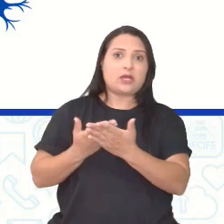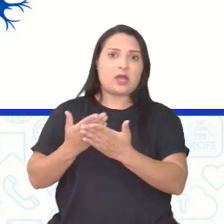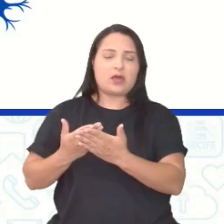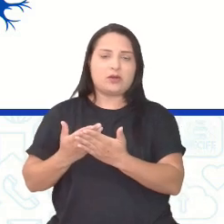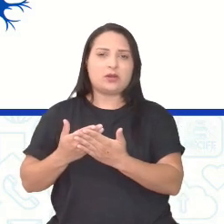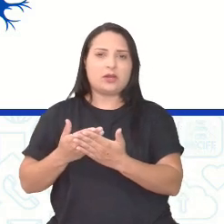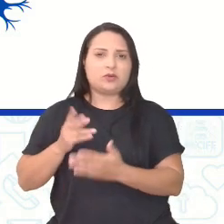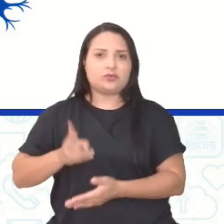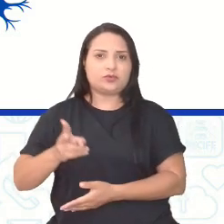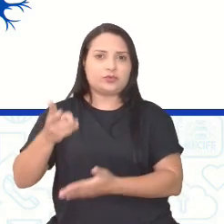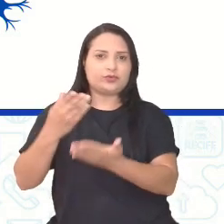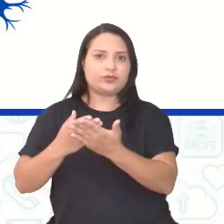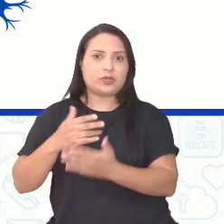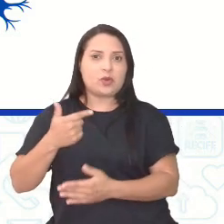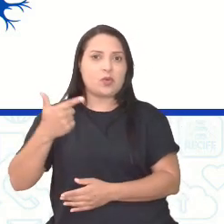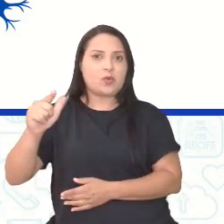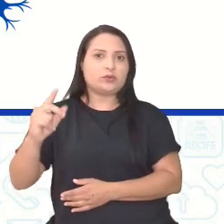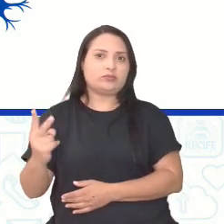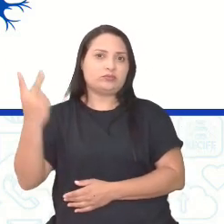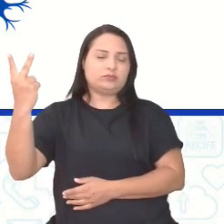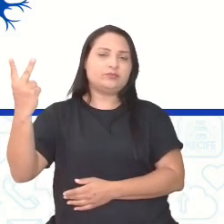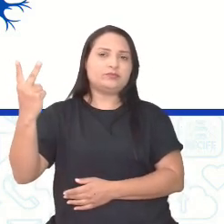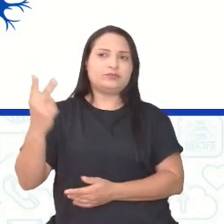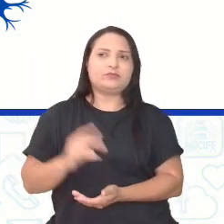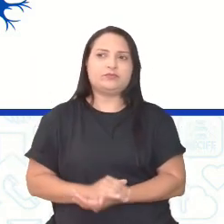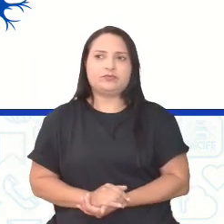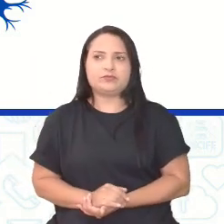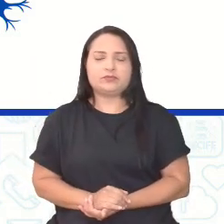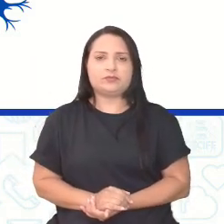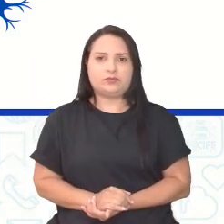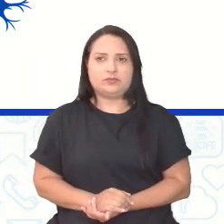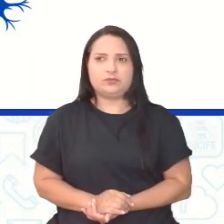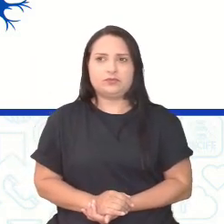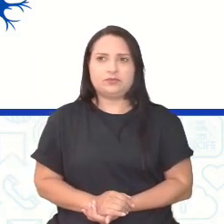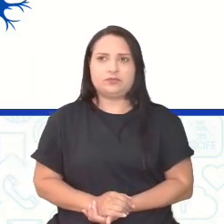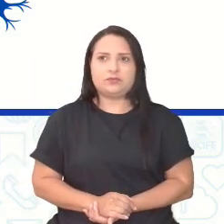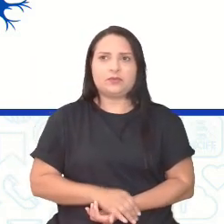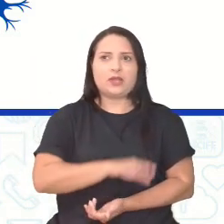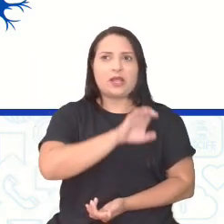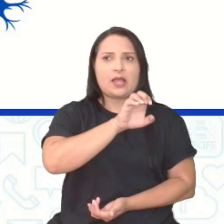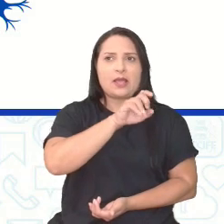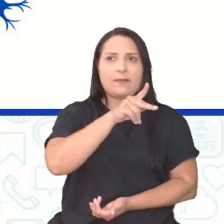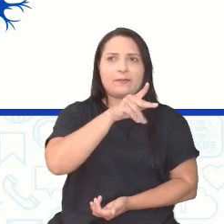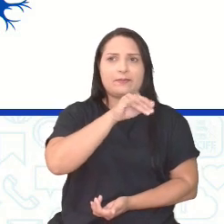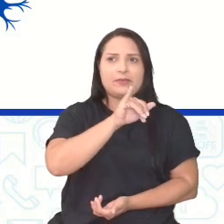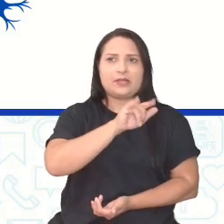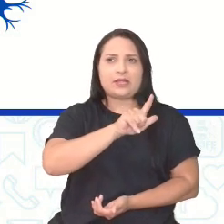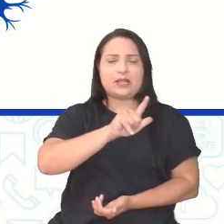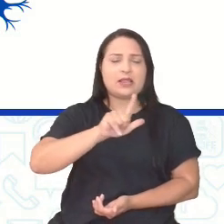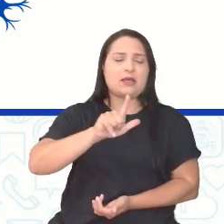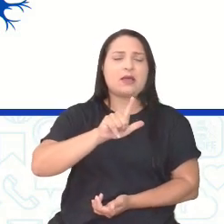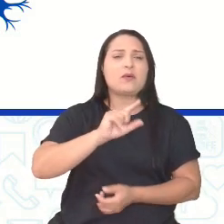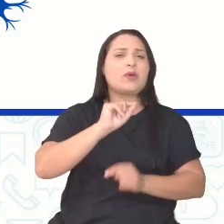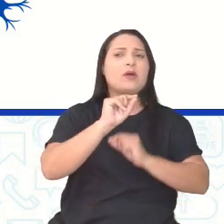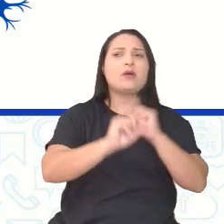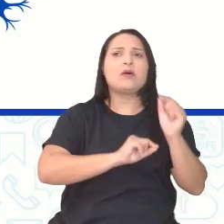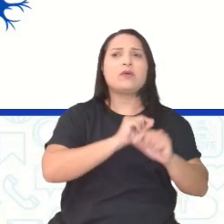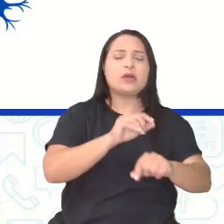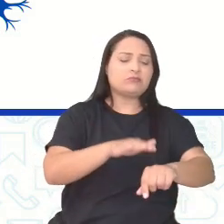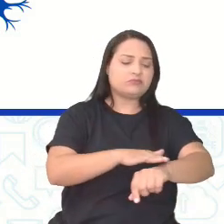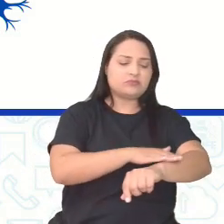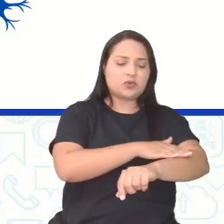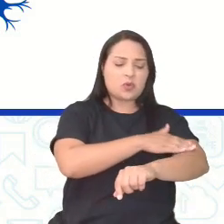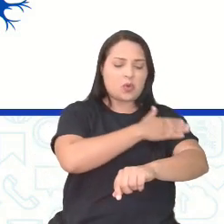Vejam aí, o tecido epitelial, ele né, qual é a função dele? É revestimento, ele reveste todo o nosso